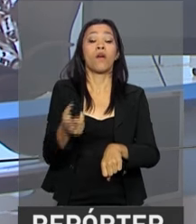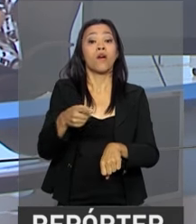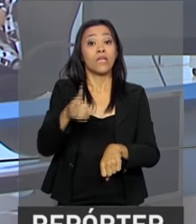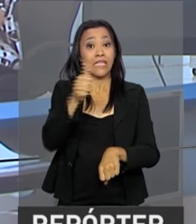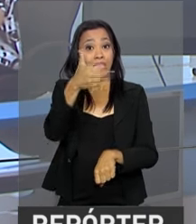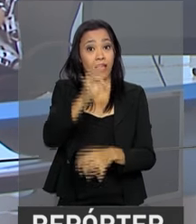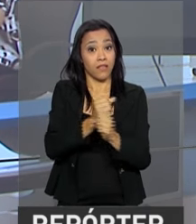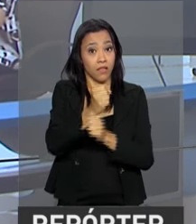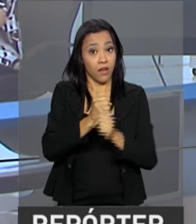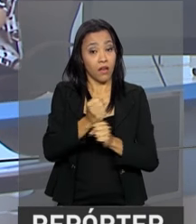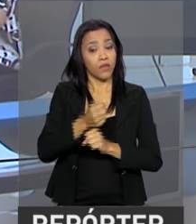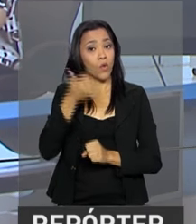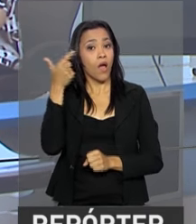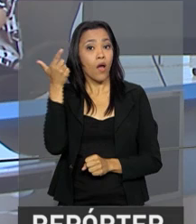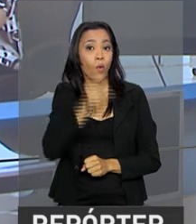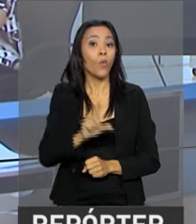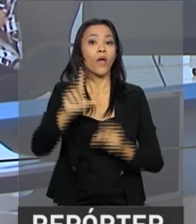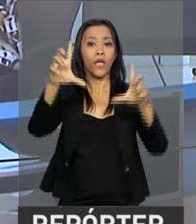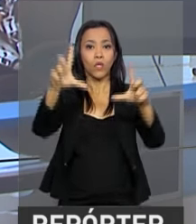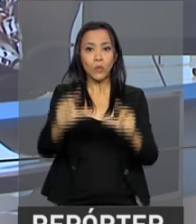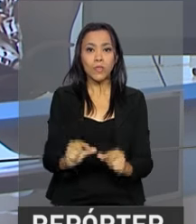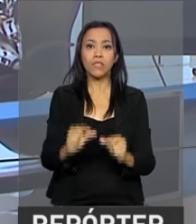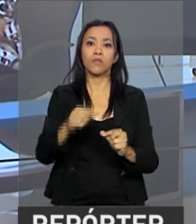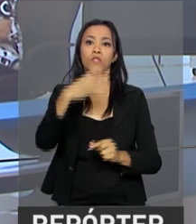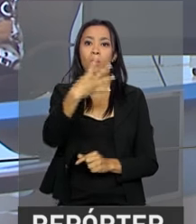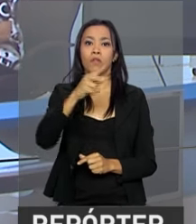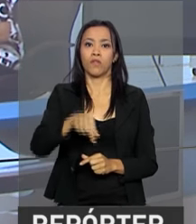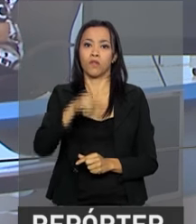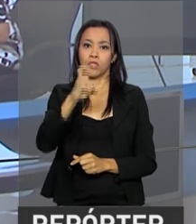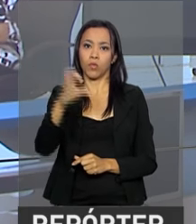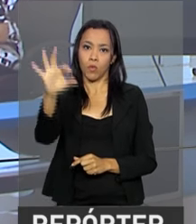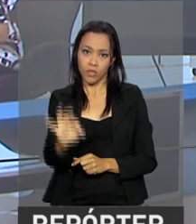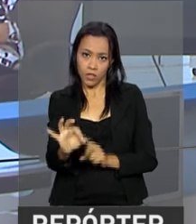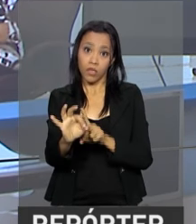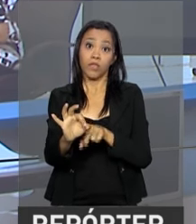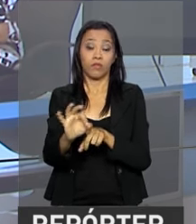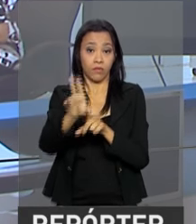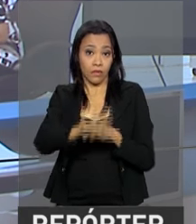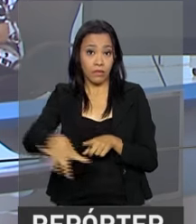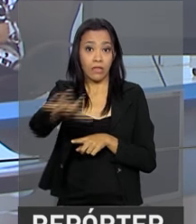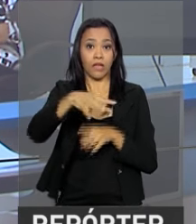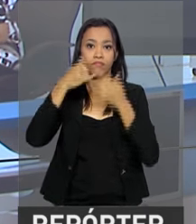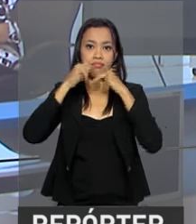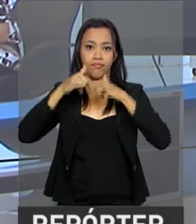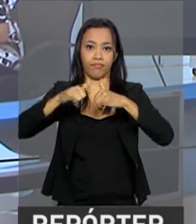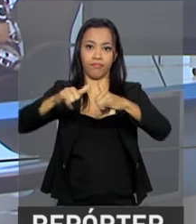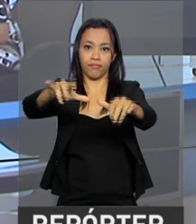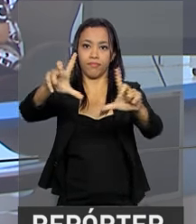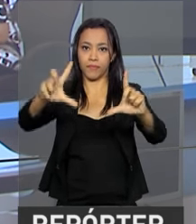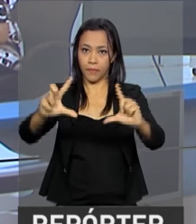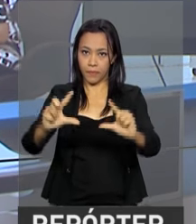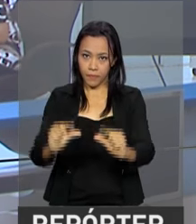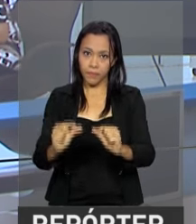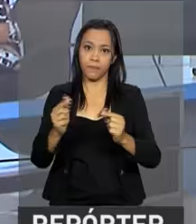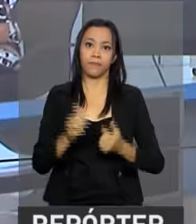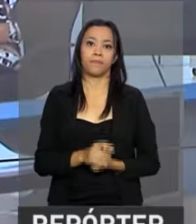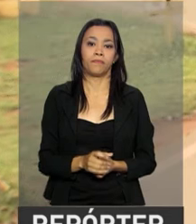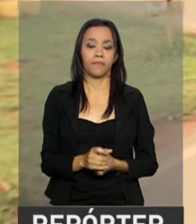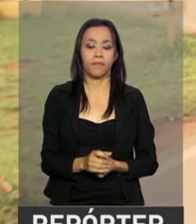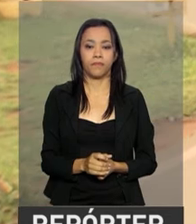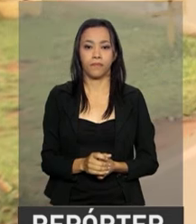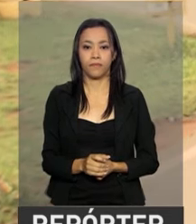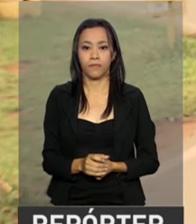possibilitou uma redução média de 4,5% na demanda por energia nos horários de